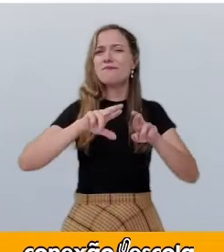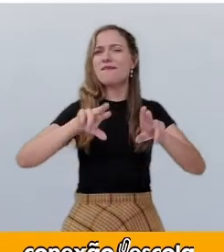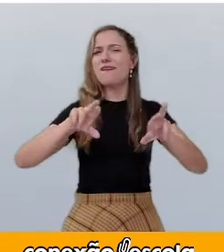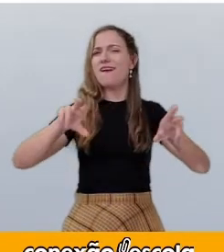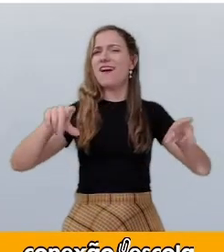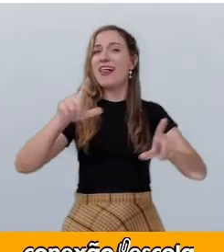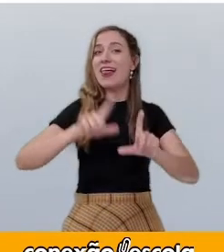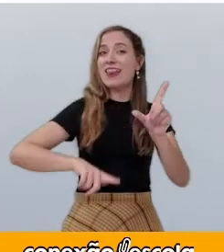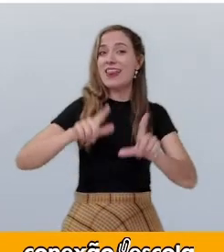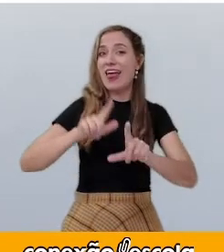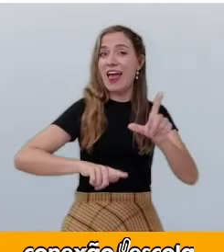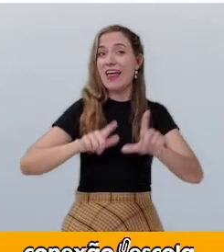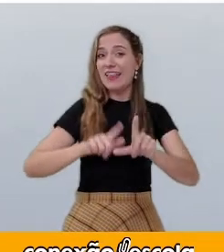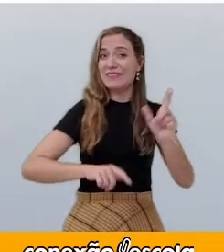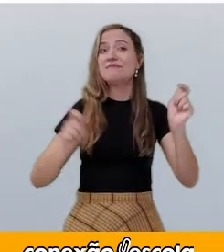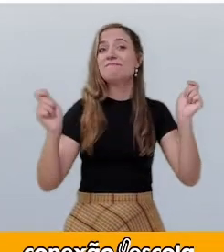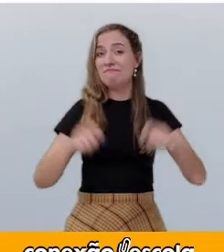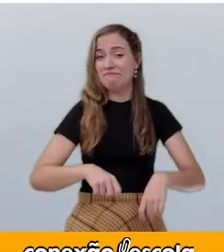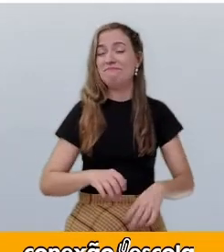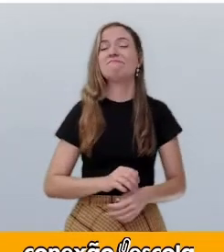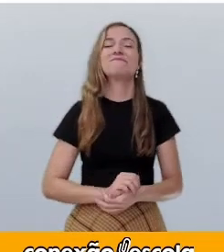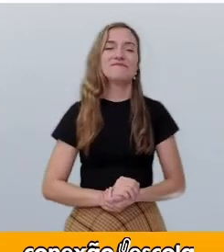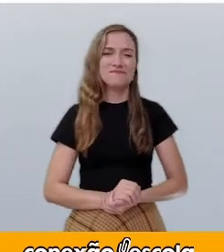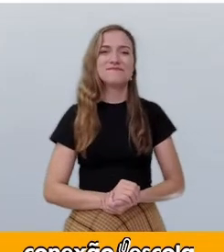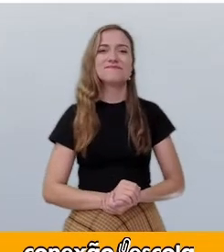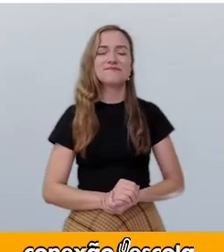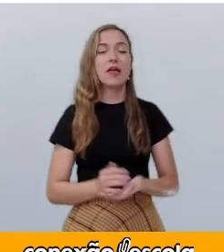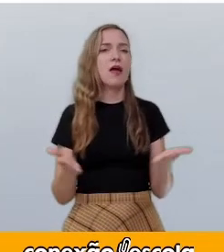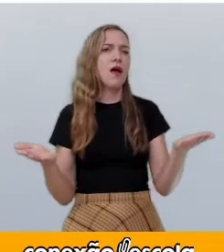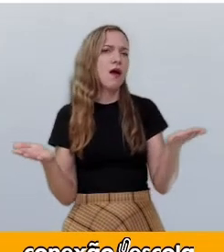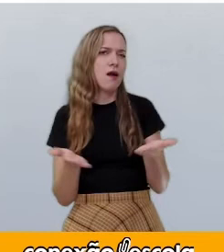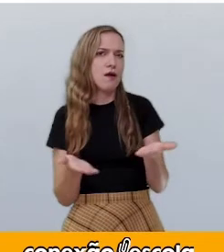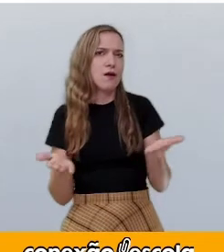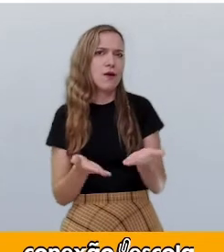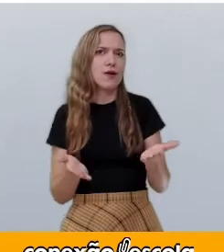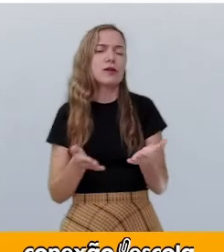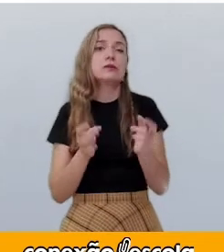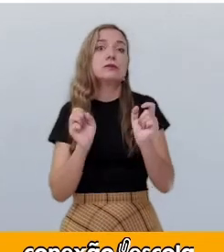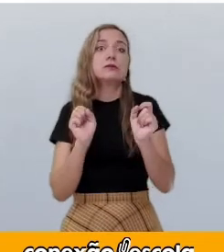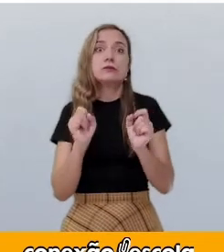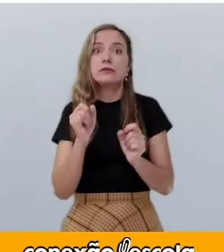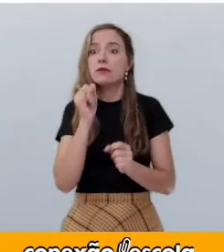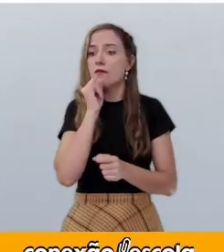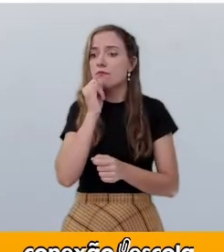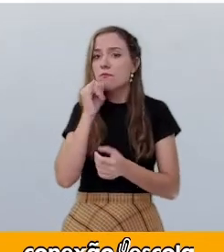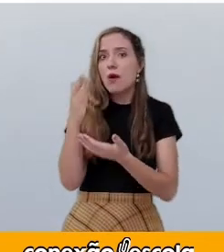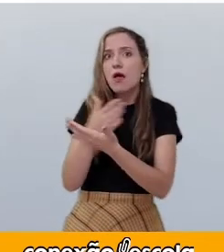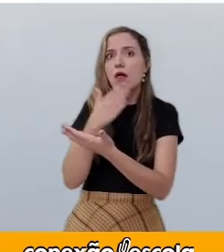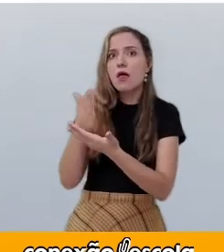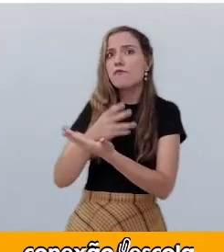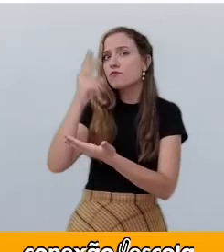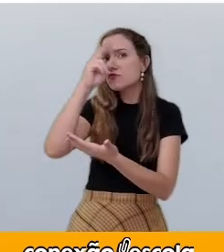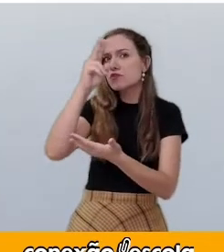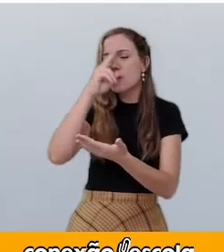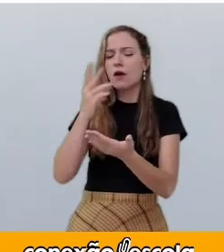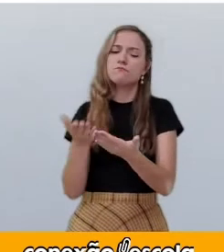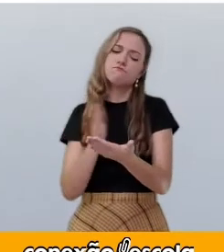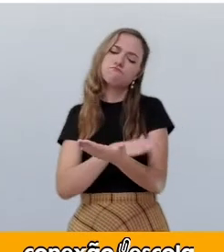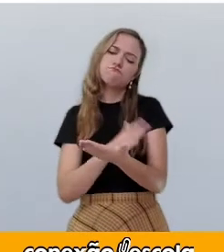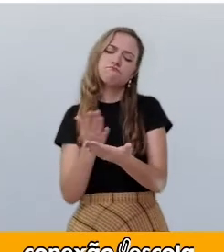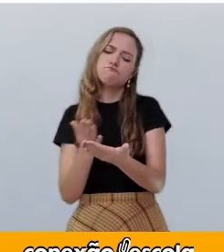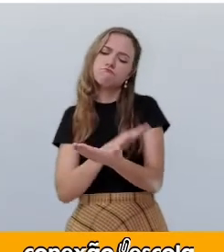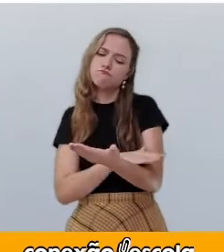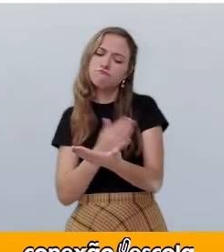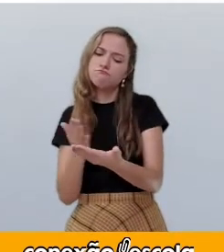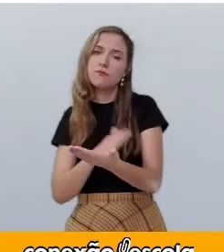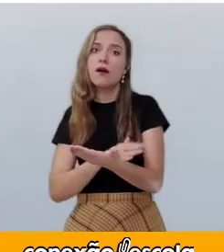todas as outras letras do alfabeto agora quando abrir seus livros de história ele